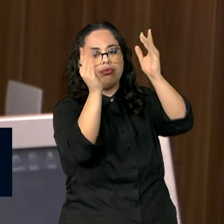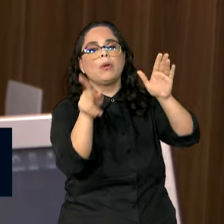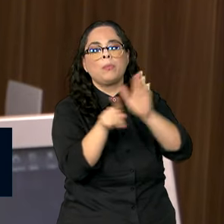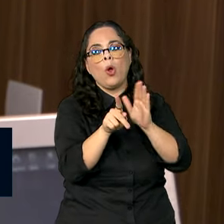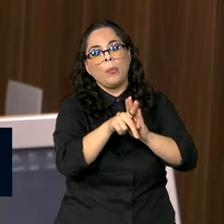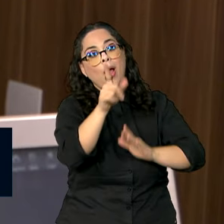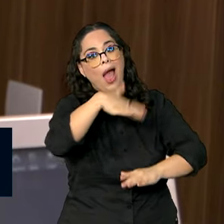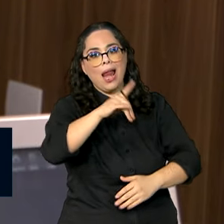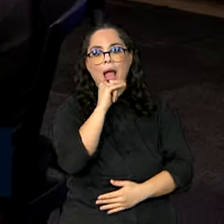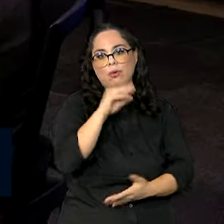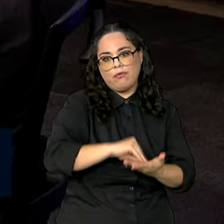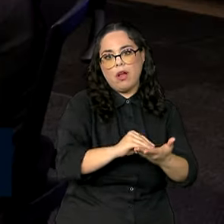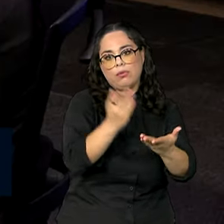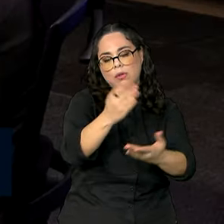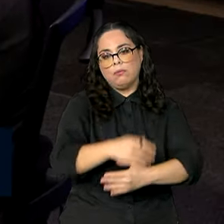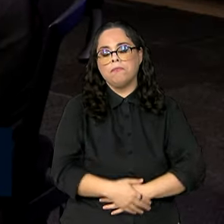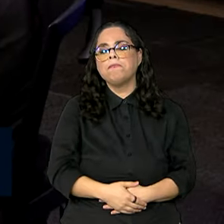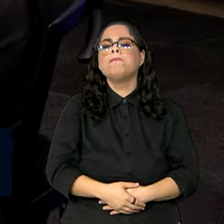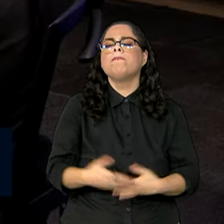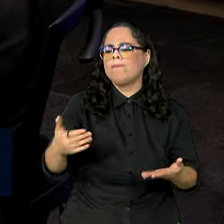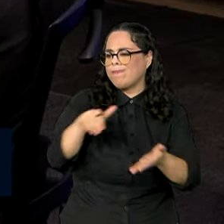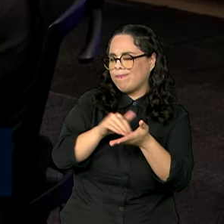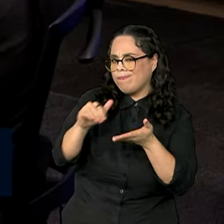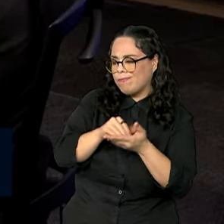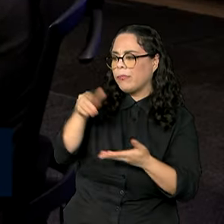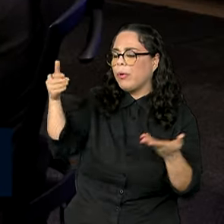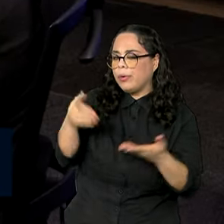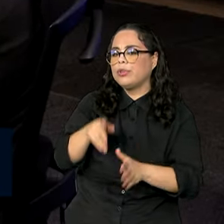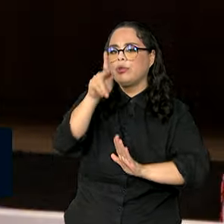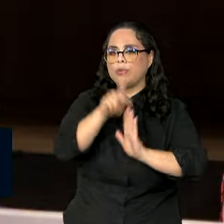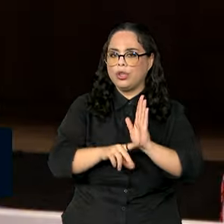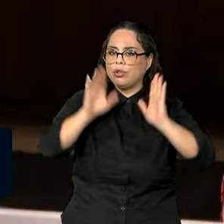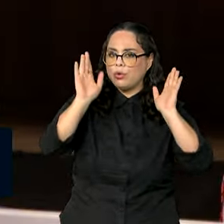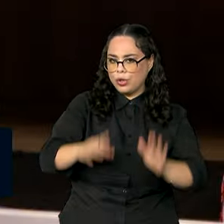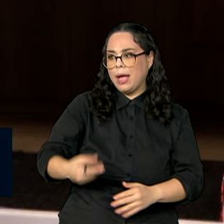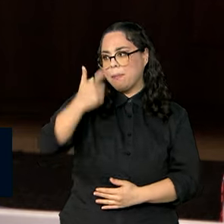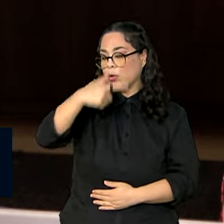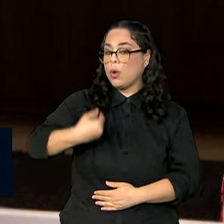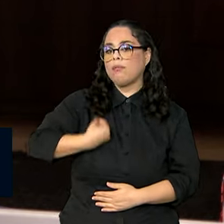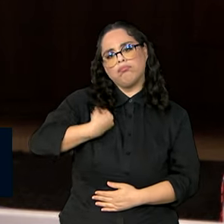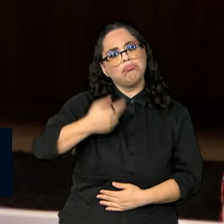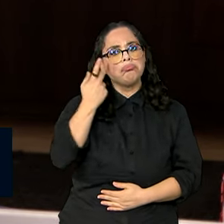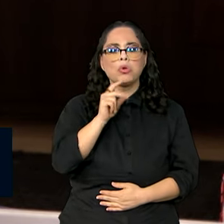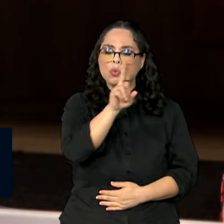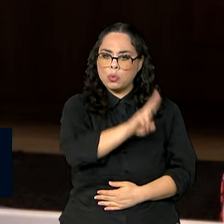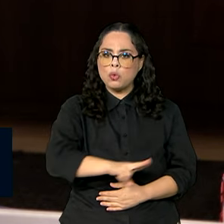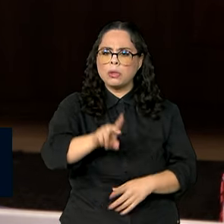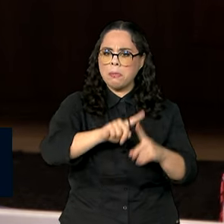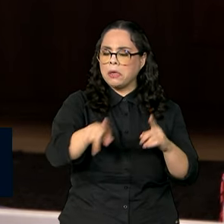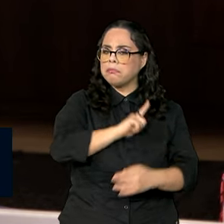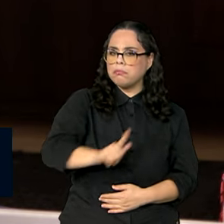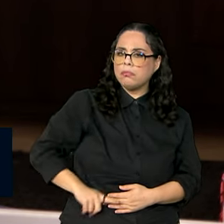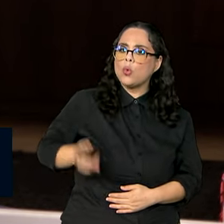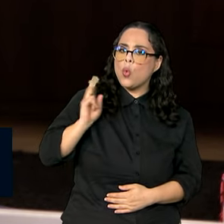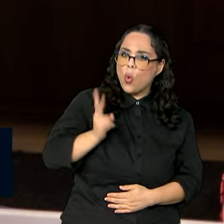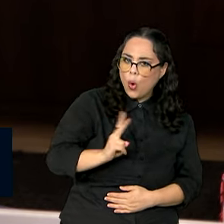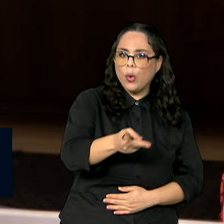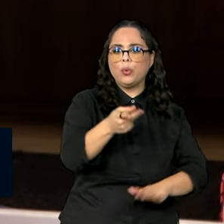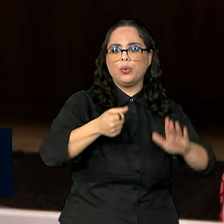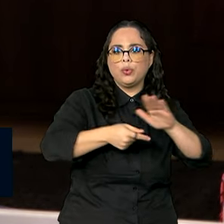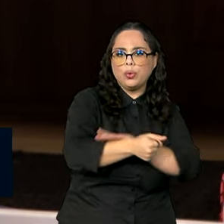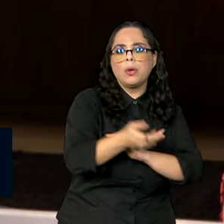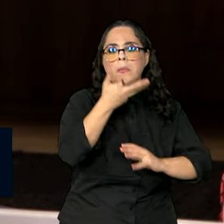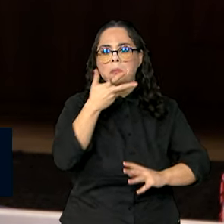do ponto de vista hídrico. Secretário, hoje o projeto já atende as pessoas com água para o consumo, né? Mas o governo segue investindo para